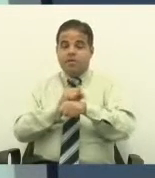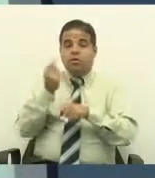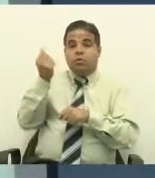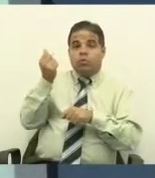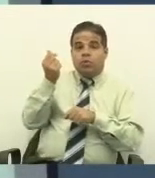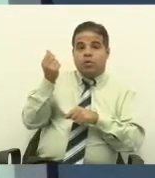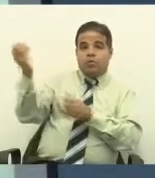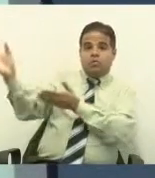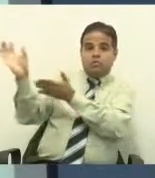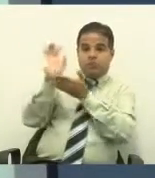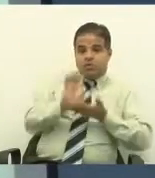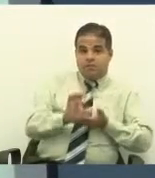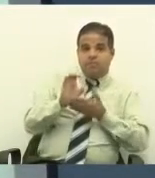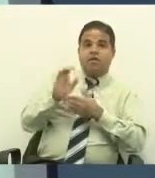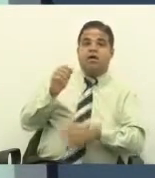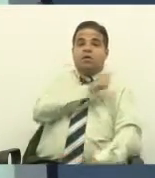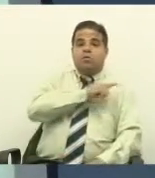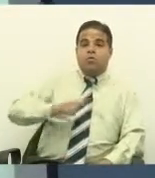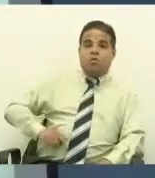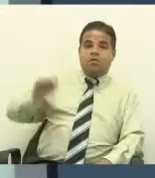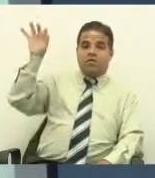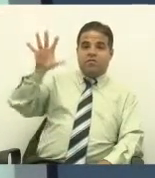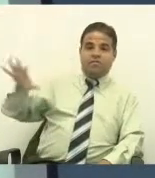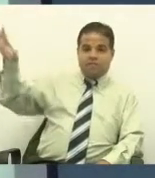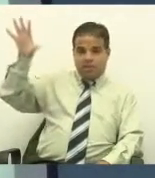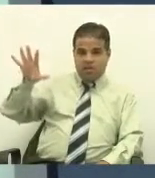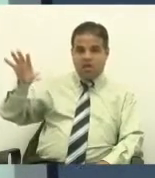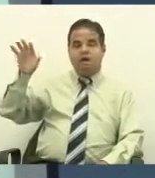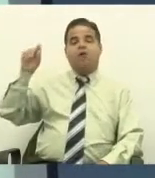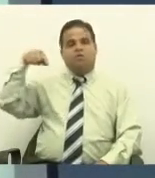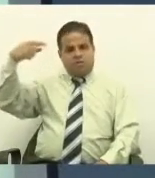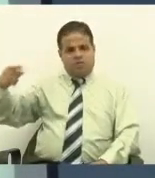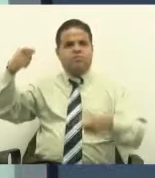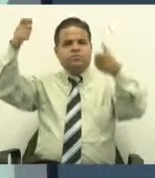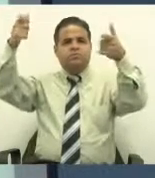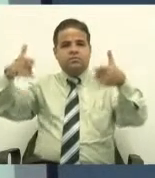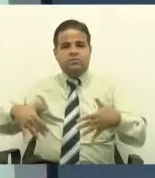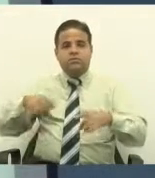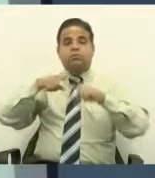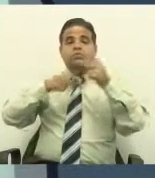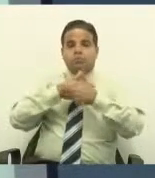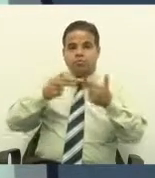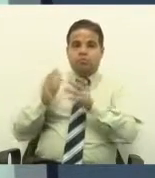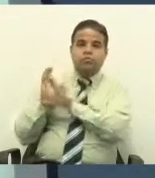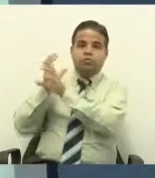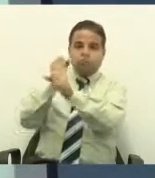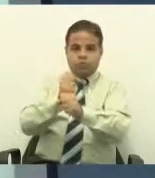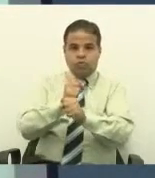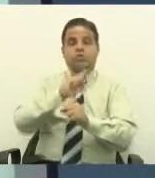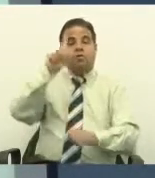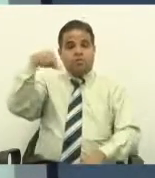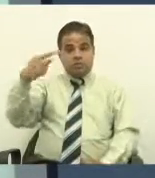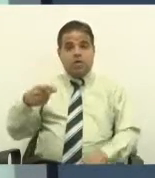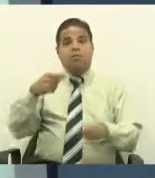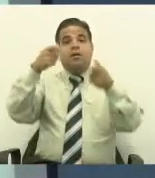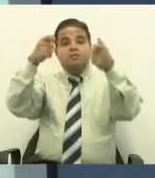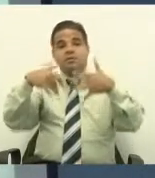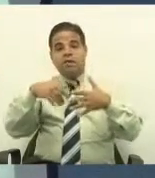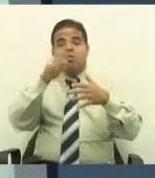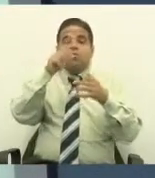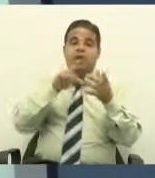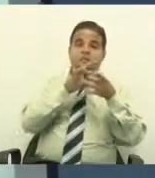governo federal. Então, depois eu vou fazer uma explanação referente aos nossos recursos totais aqui, para dizer o que é